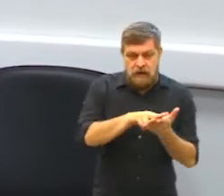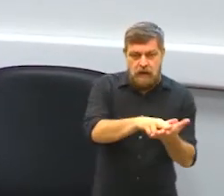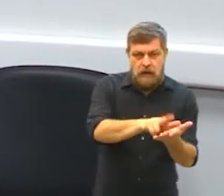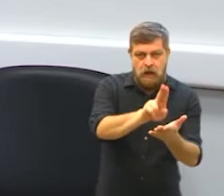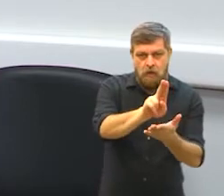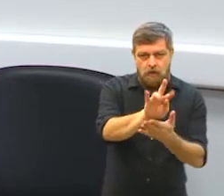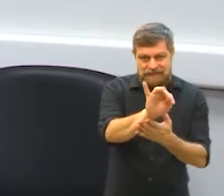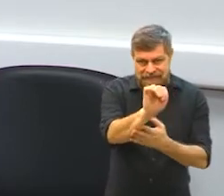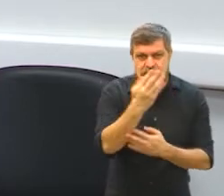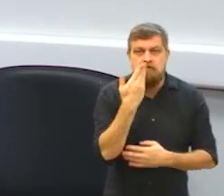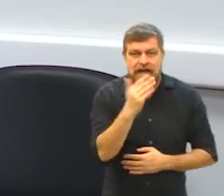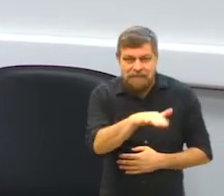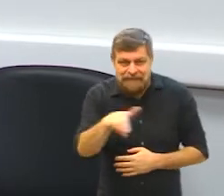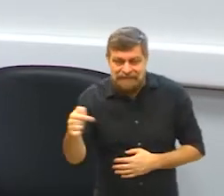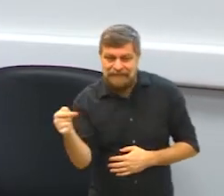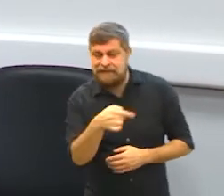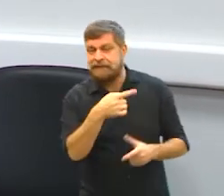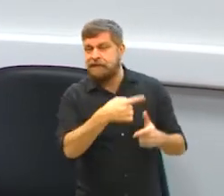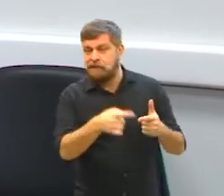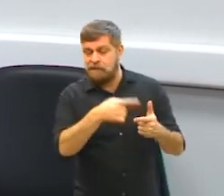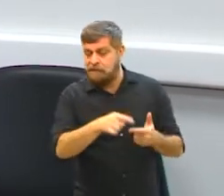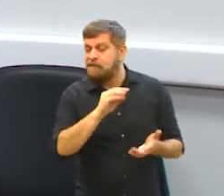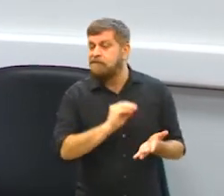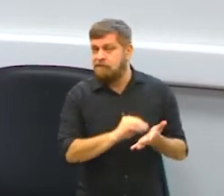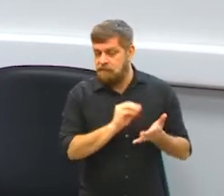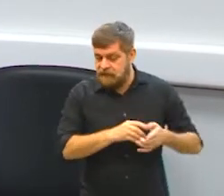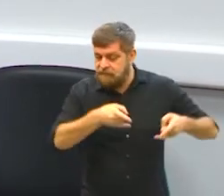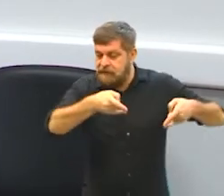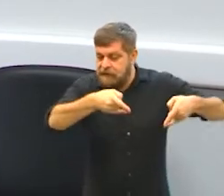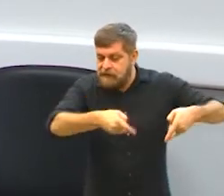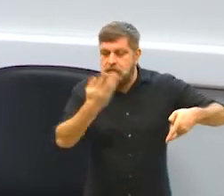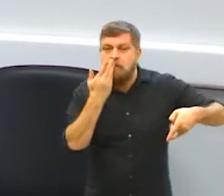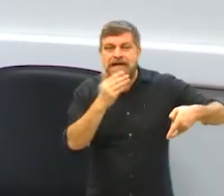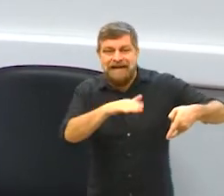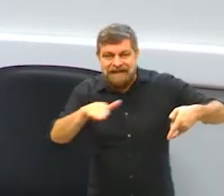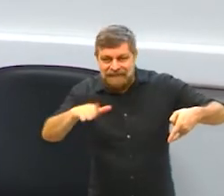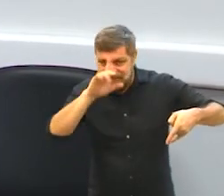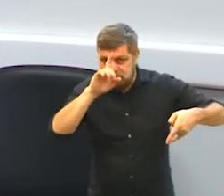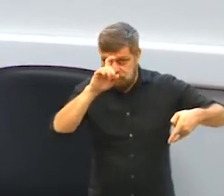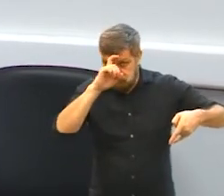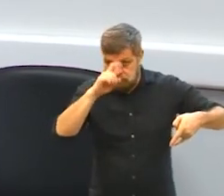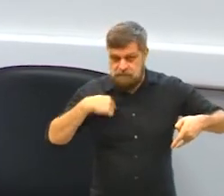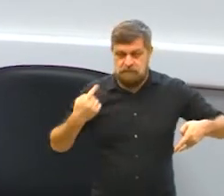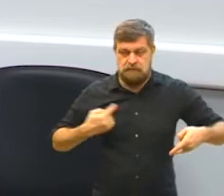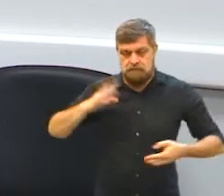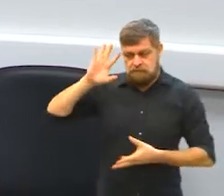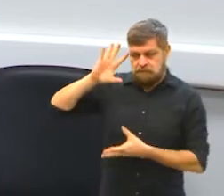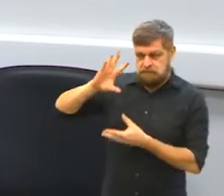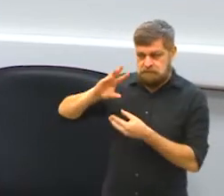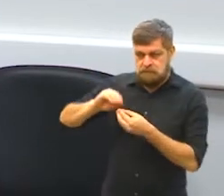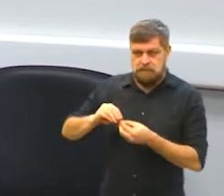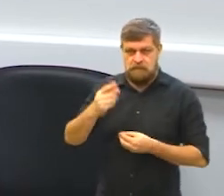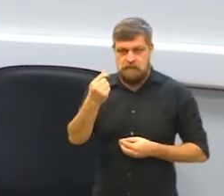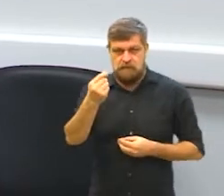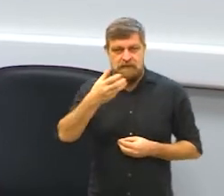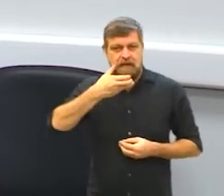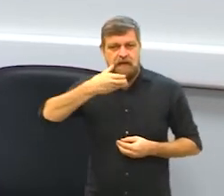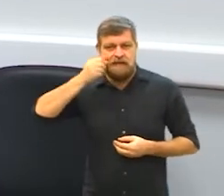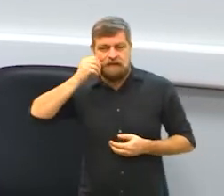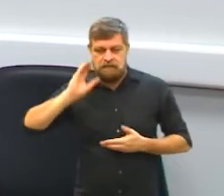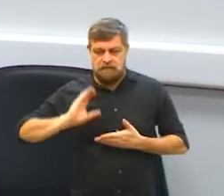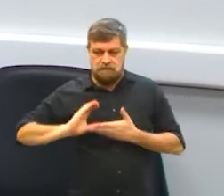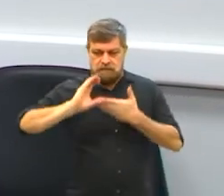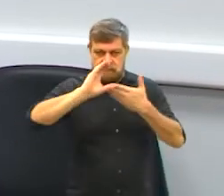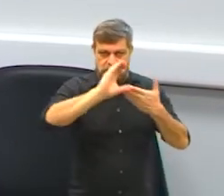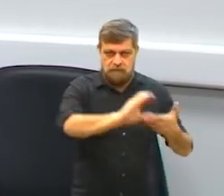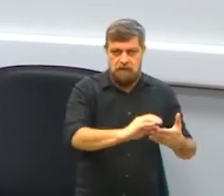o e pediátrica que era um problema bastante grande que eles tinham lá né então é Enfim no final de contas emendas